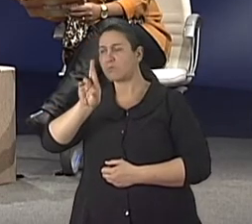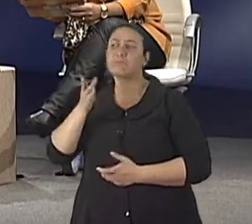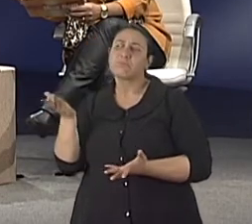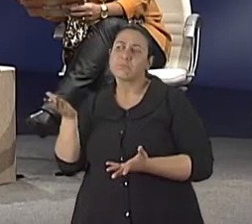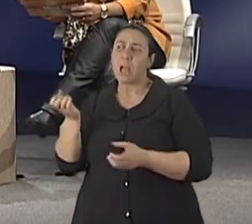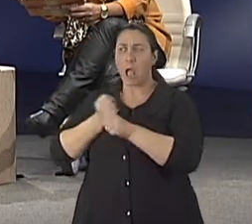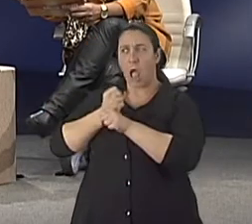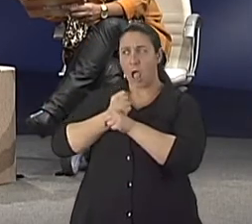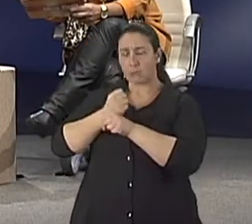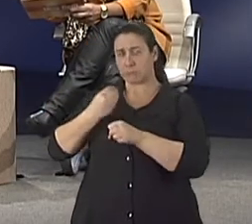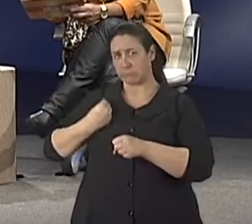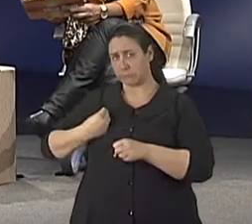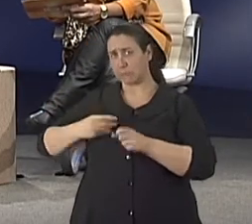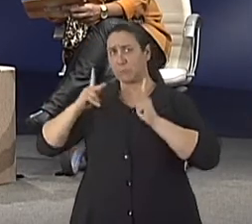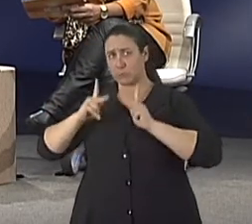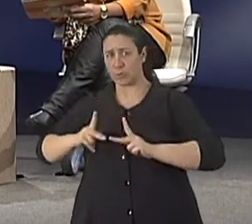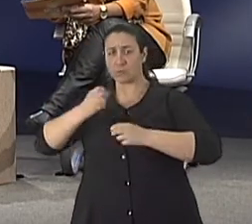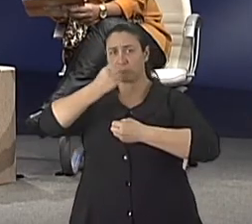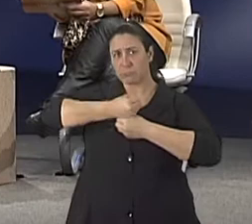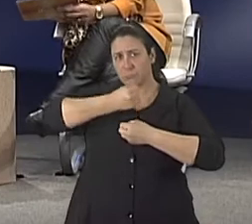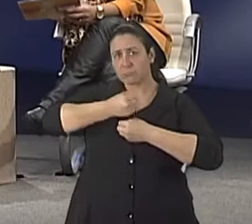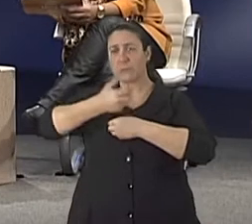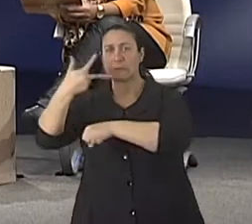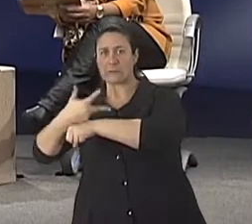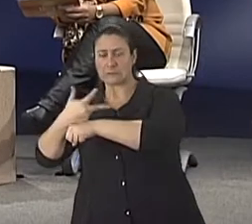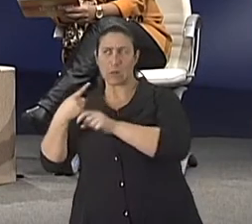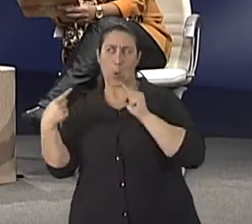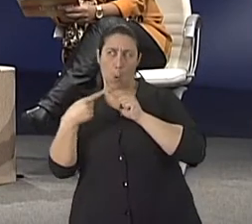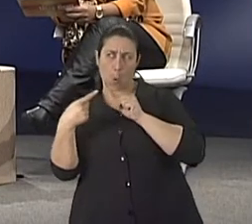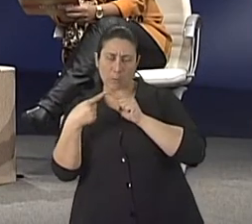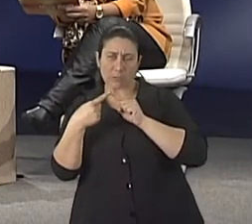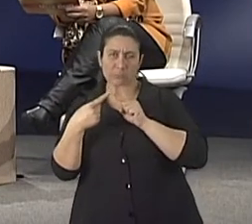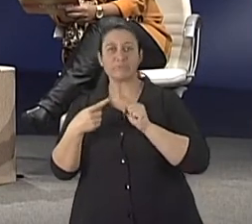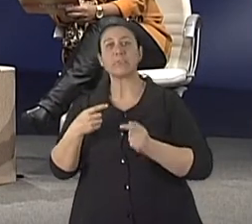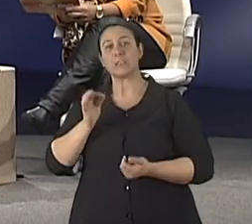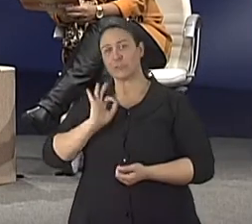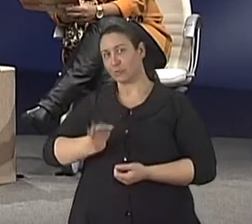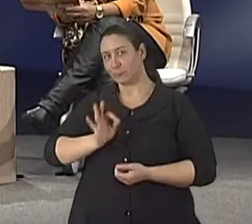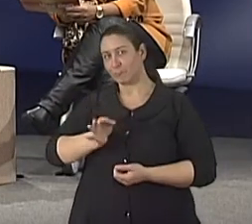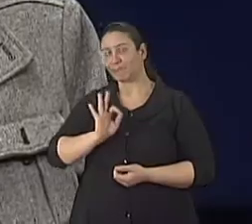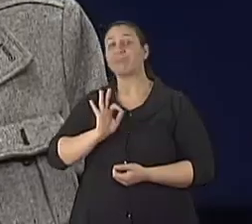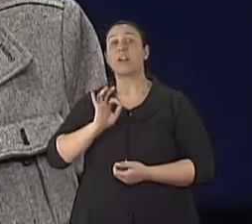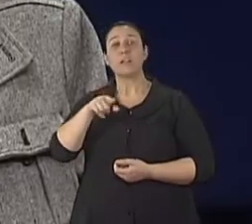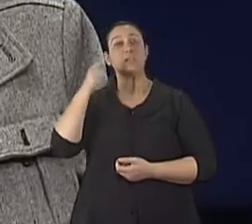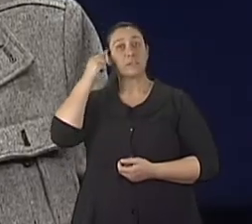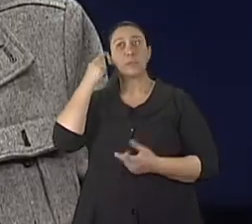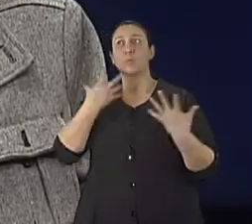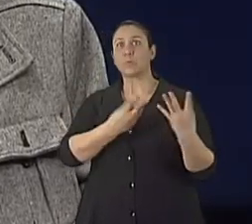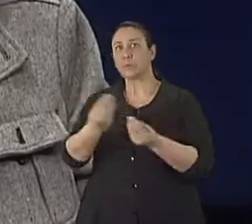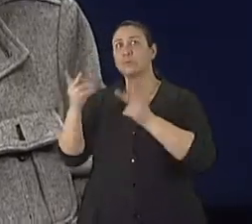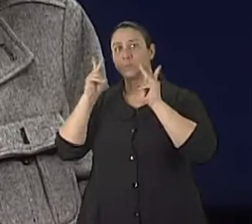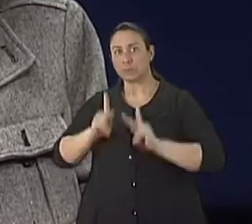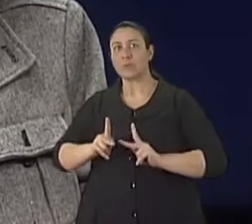com certeza são coisas que a companhia não ser humano porque teoricamente a gente vai envelhecendo as estruturas ósseas ligamentares